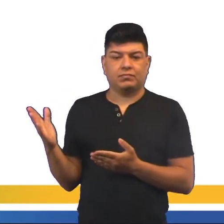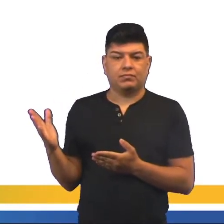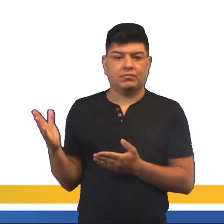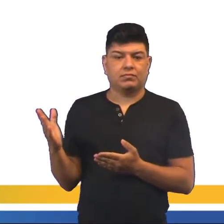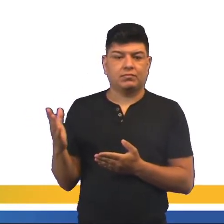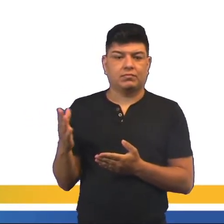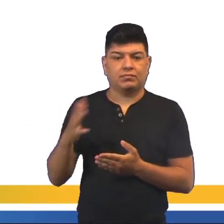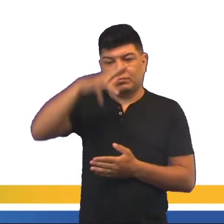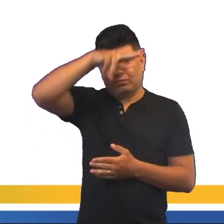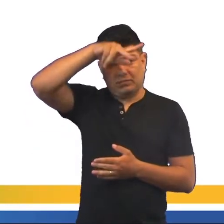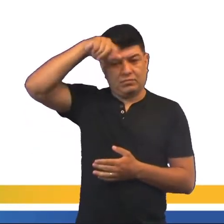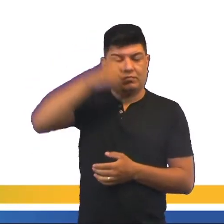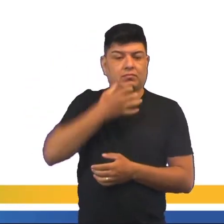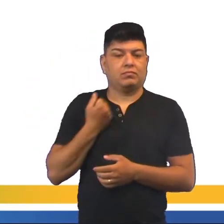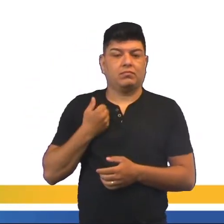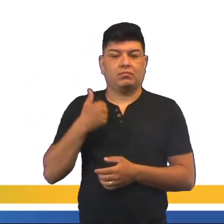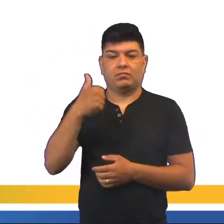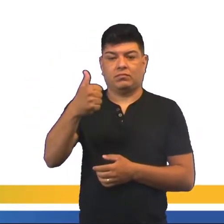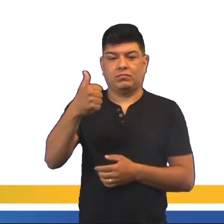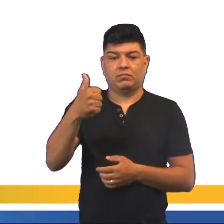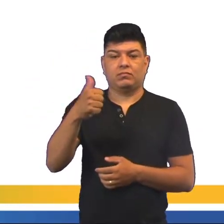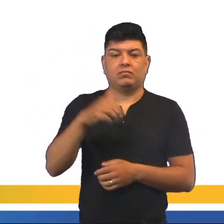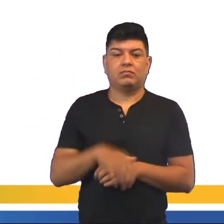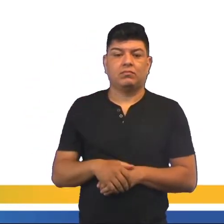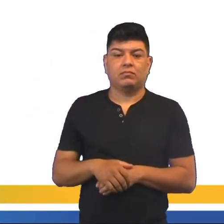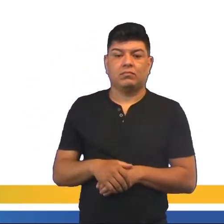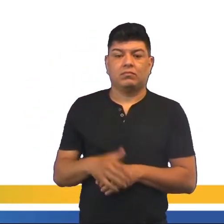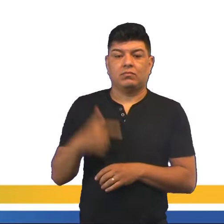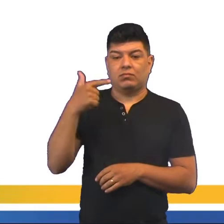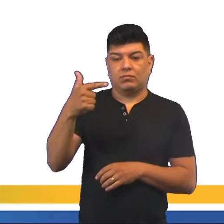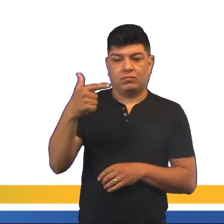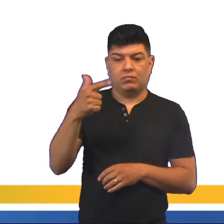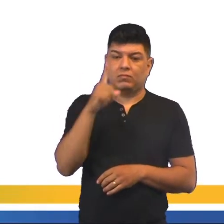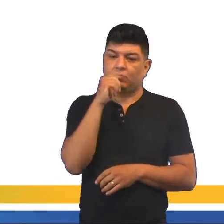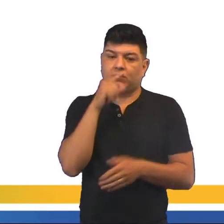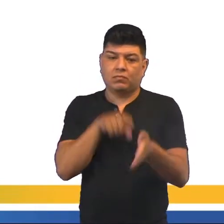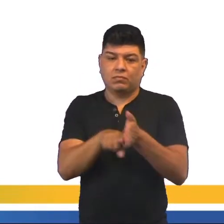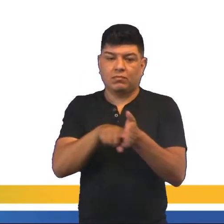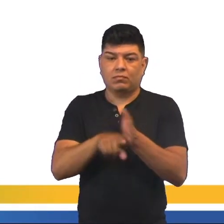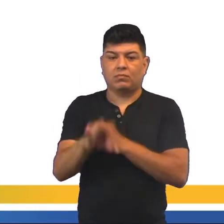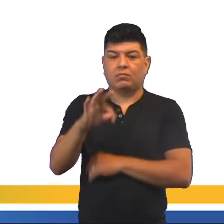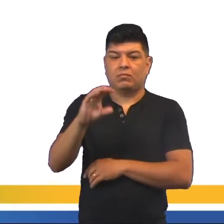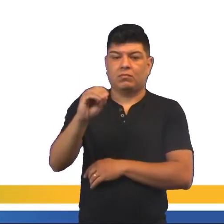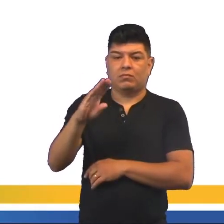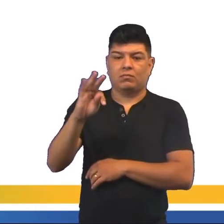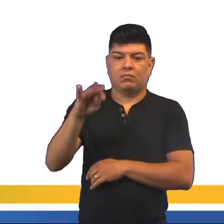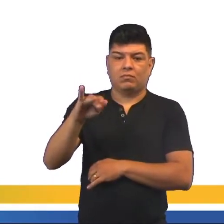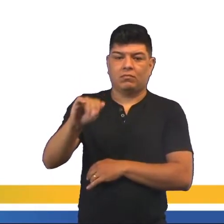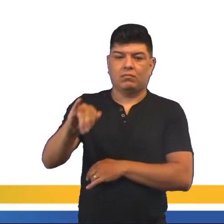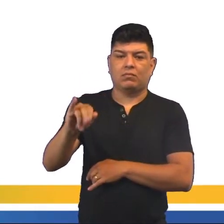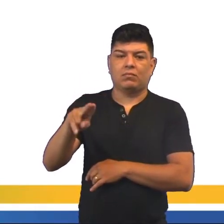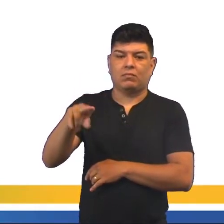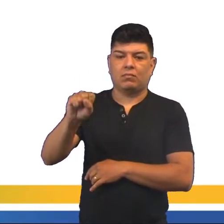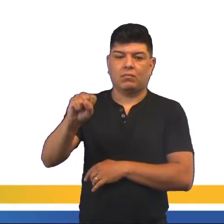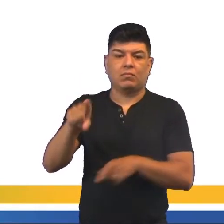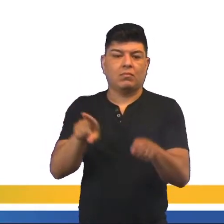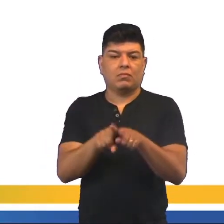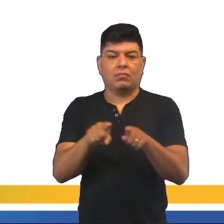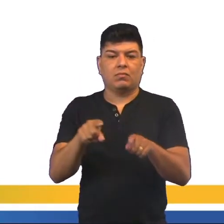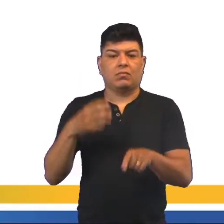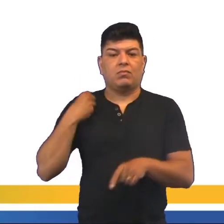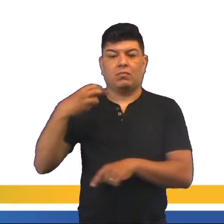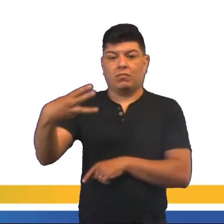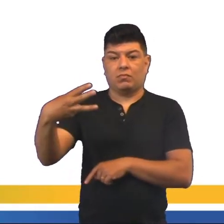Região amazônica, número 1, 2, região hidrográfica de Tocantins, Araguaia, o 3, na